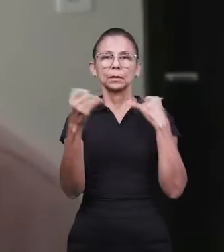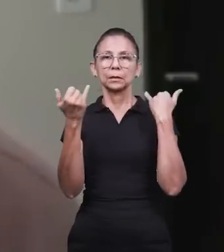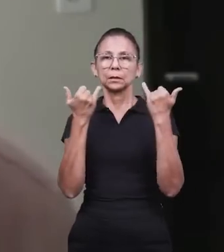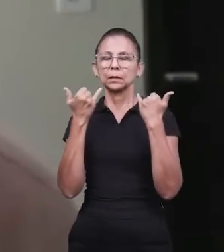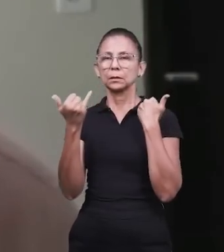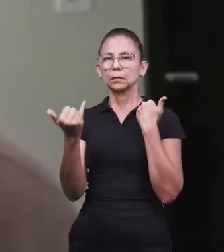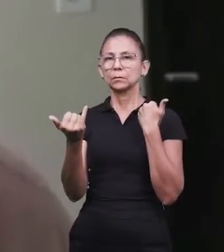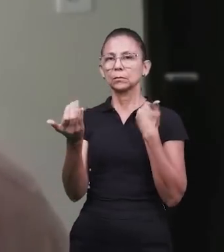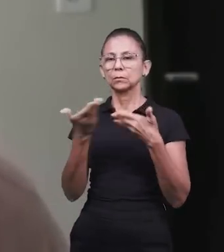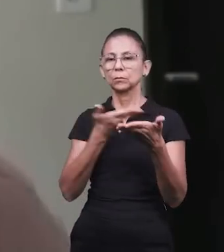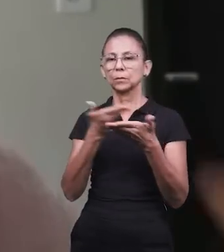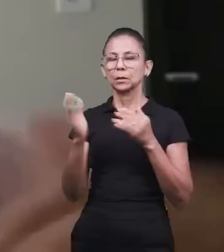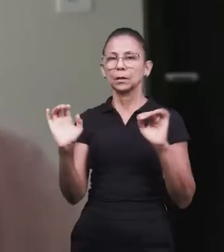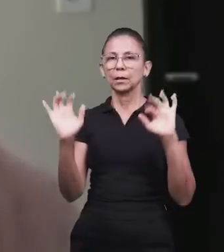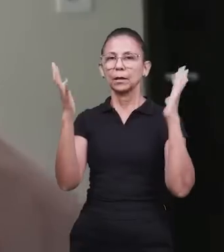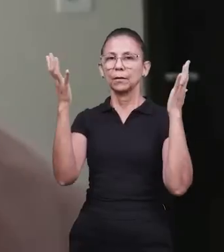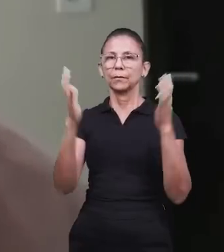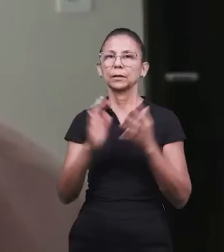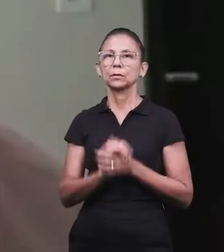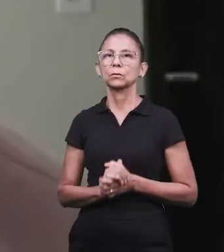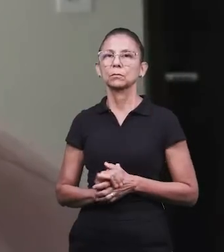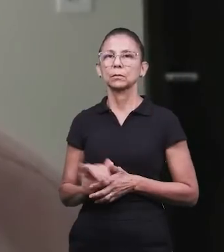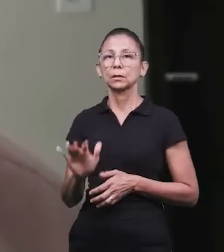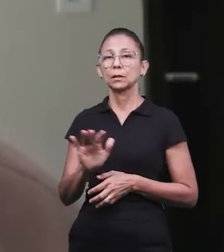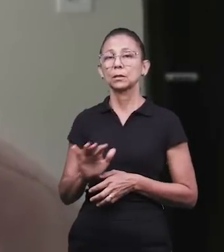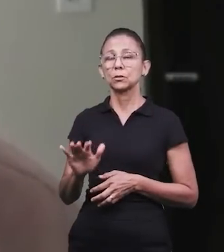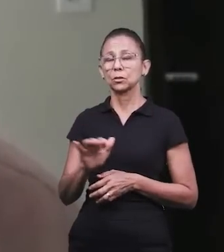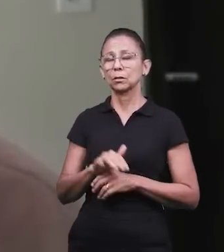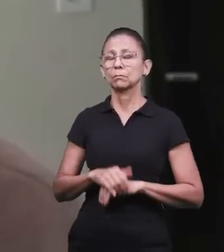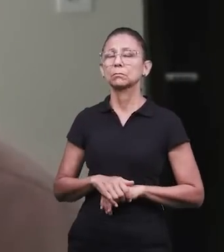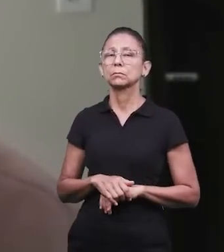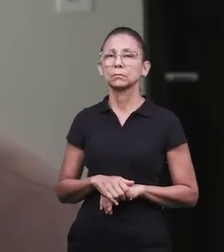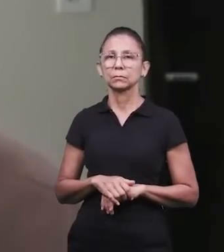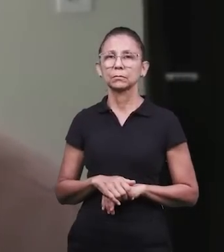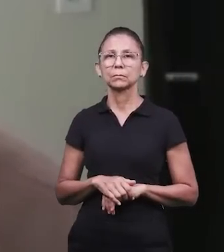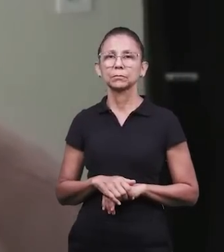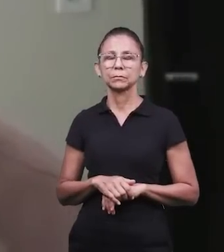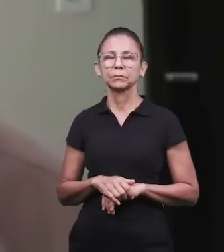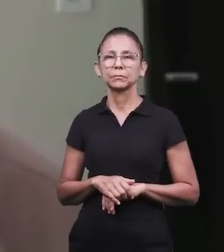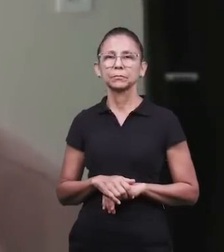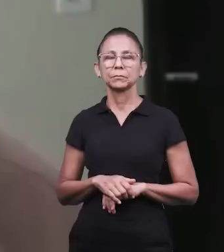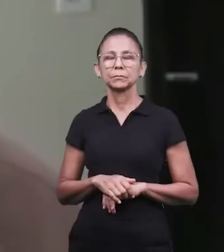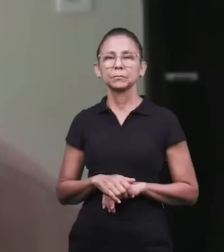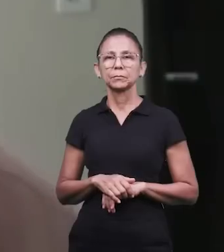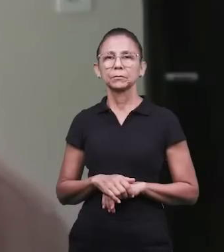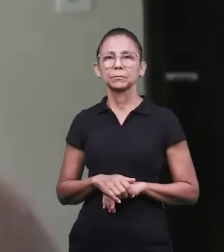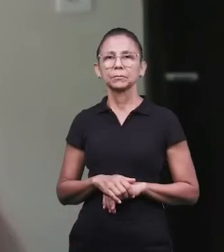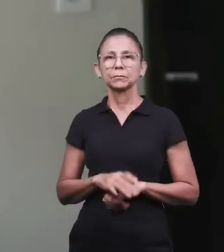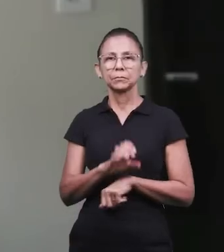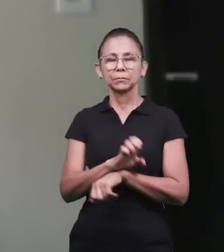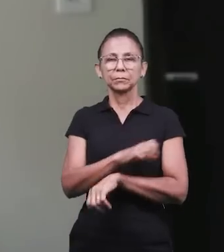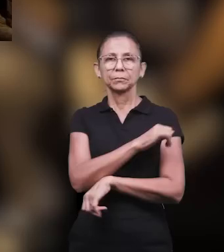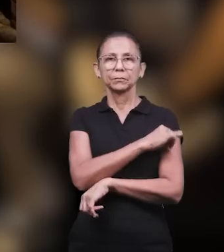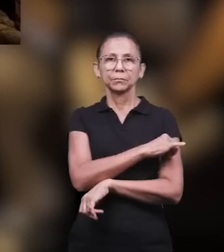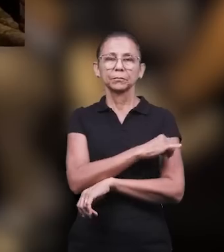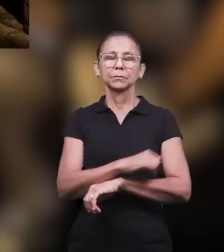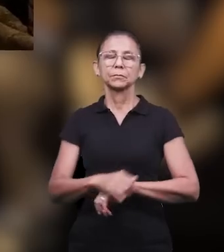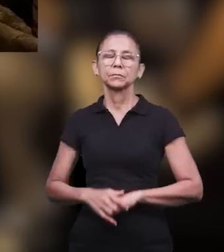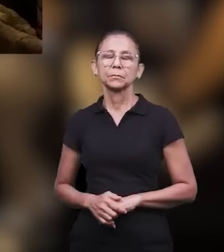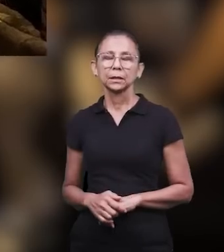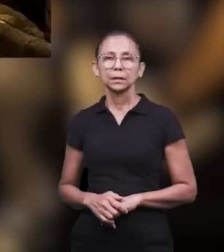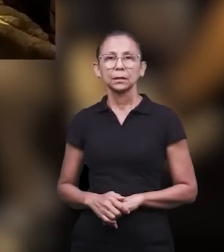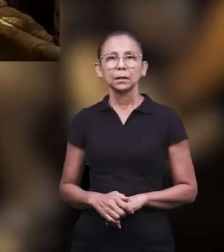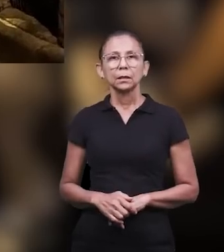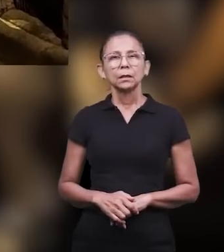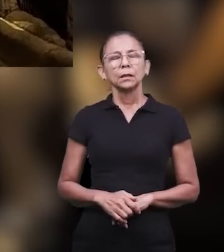compartilhar alguns eventos realizados aqui na área de Barra Mansa, que fica na região sul-fluminense 1, no estado do Rio de Janeiro.